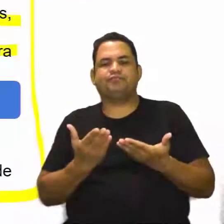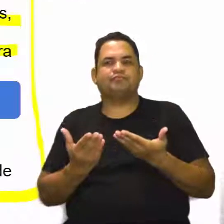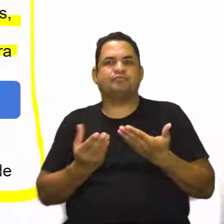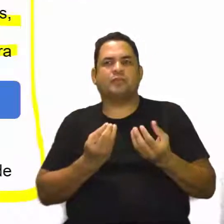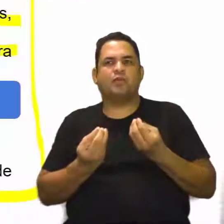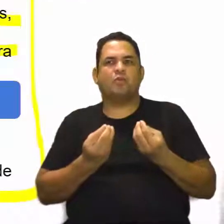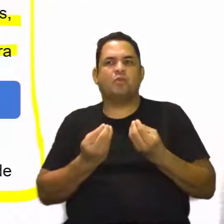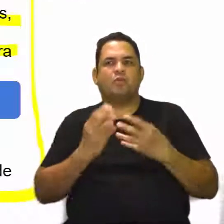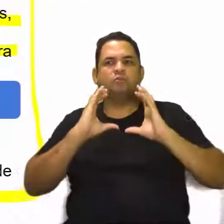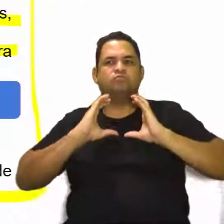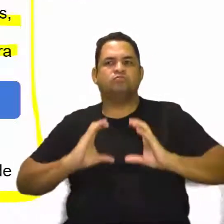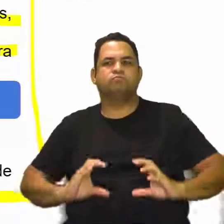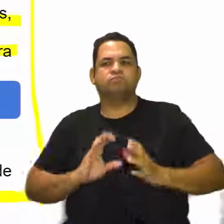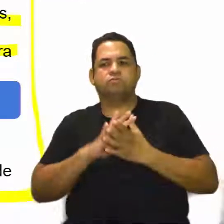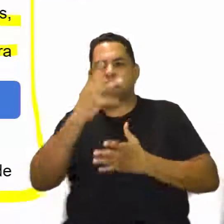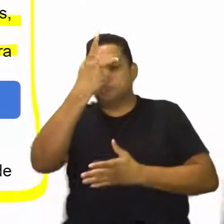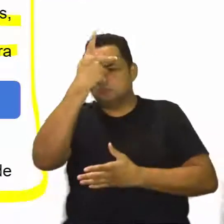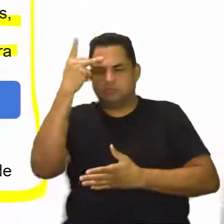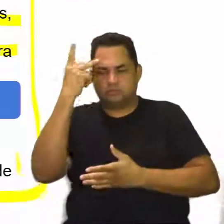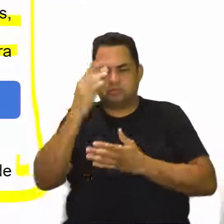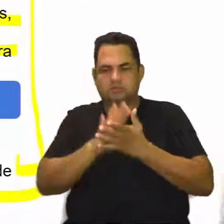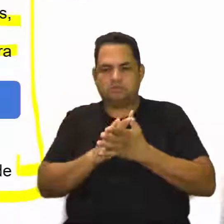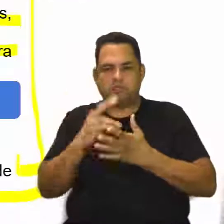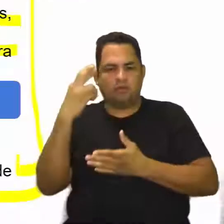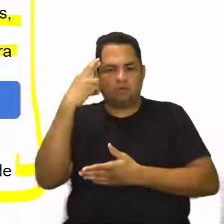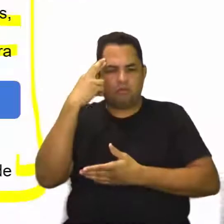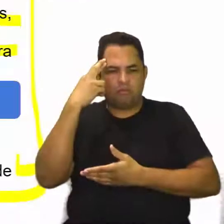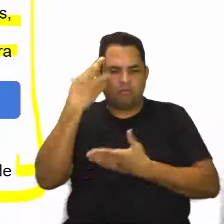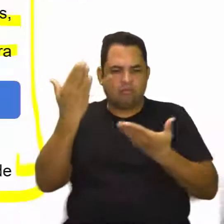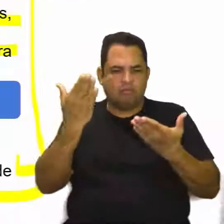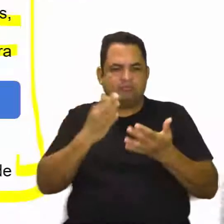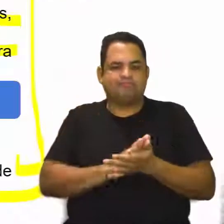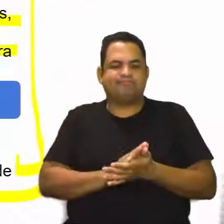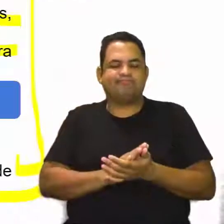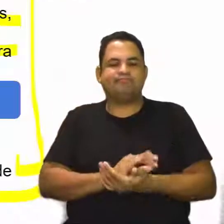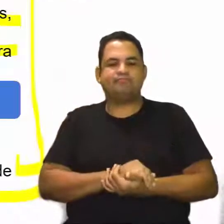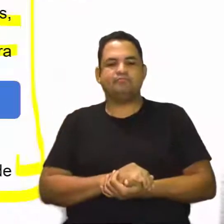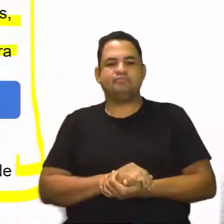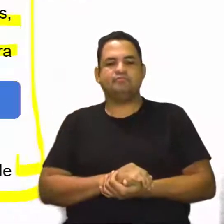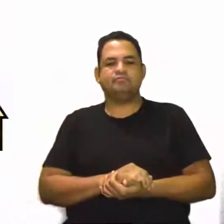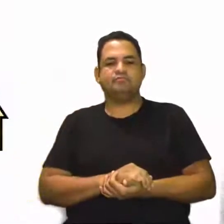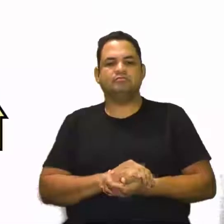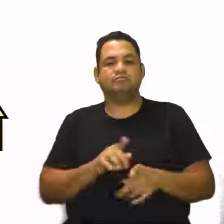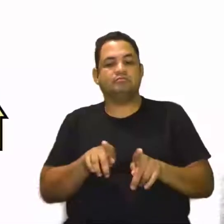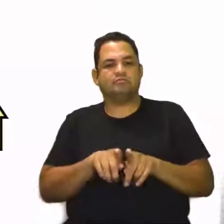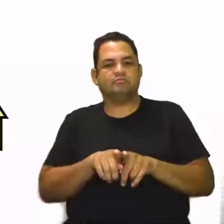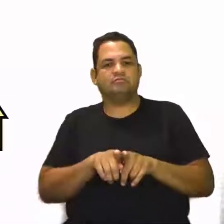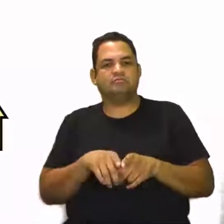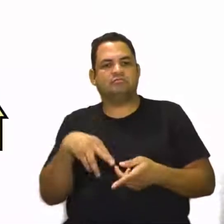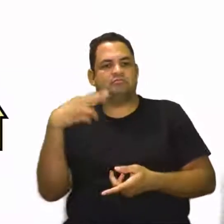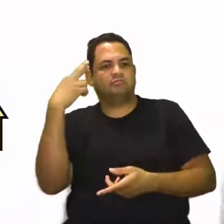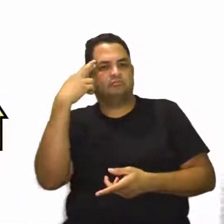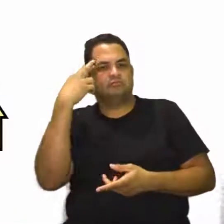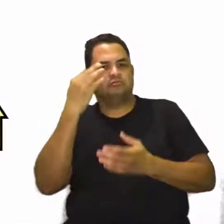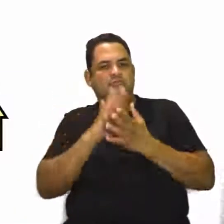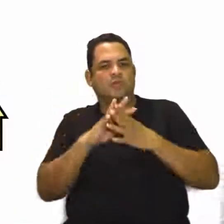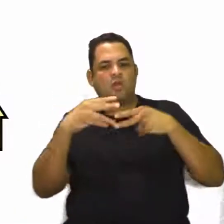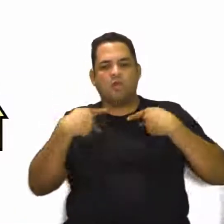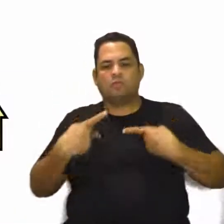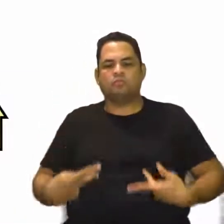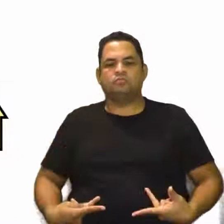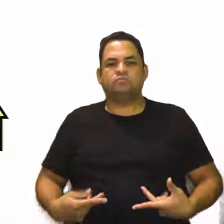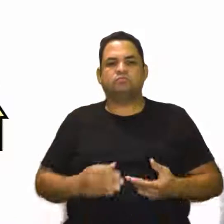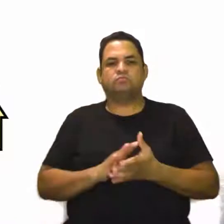o comportamento das pessoas. Então, nós refletimos muito sobre isso. Nós também refletimos sobre esse